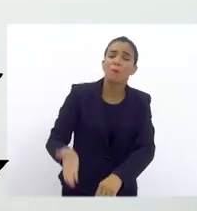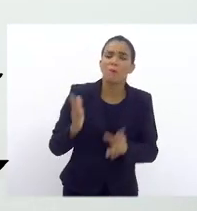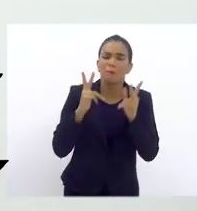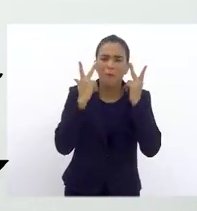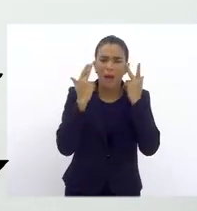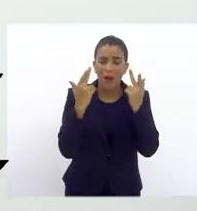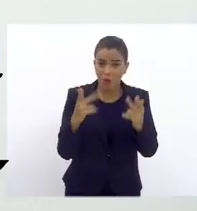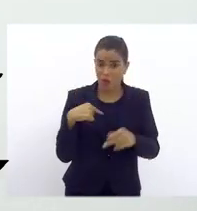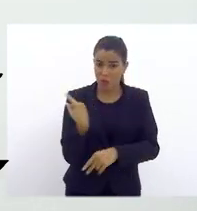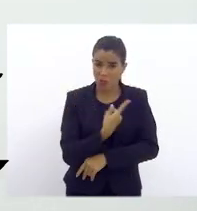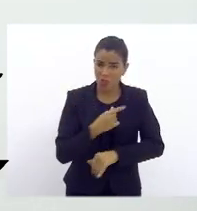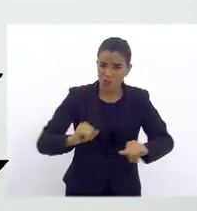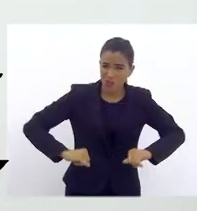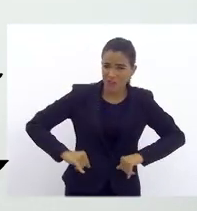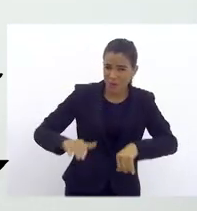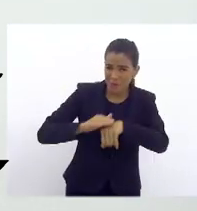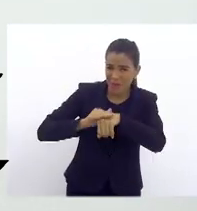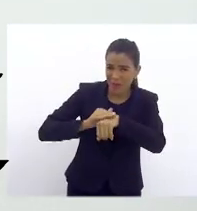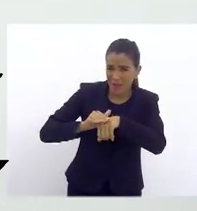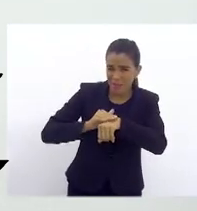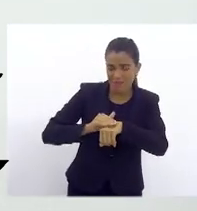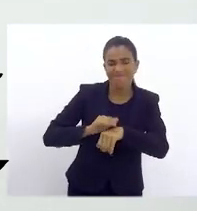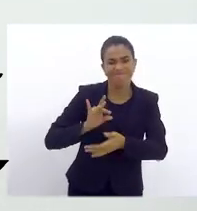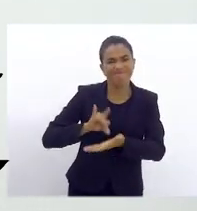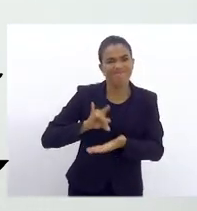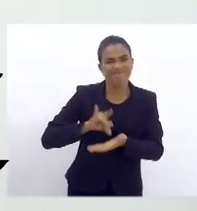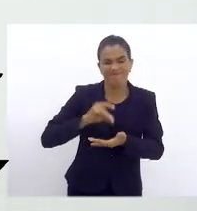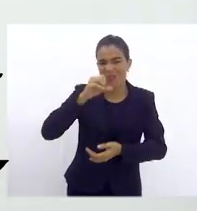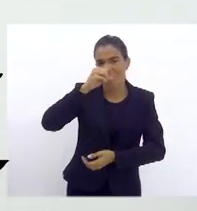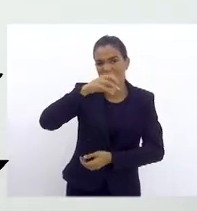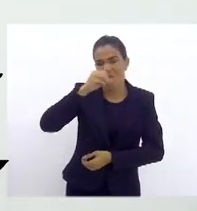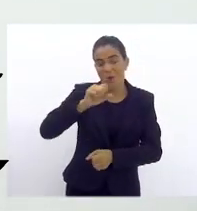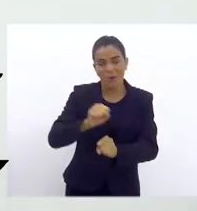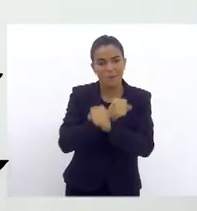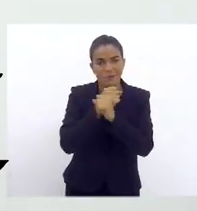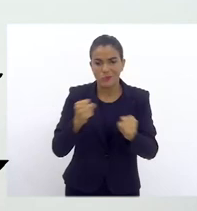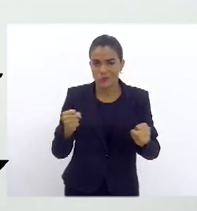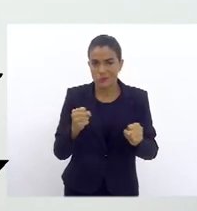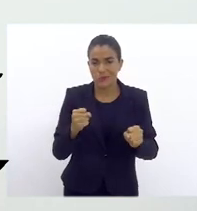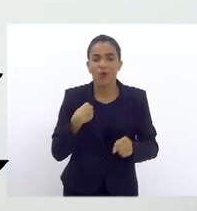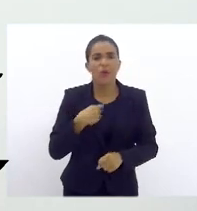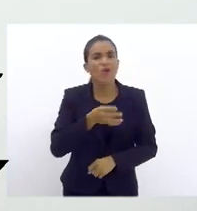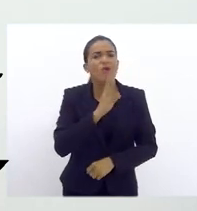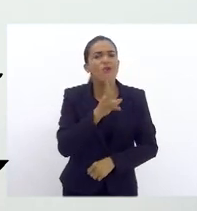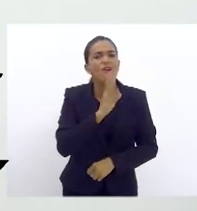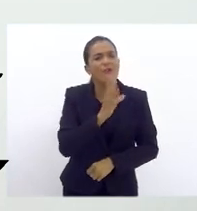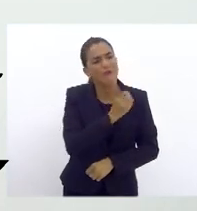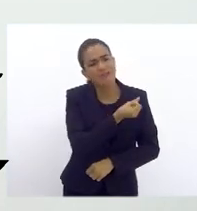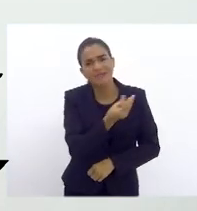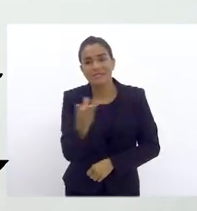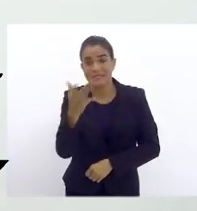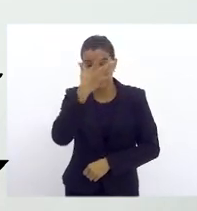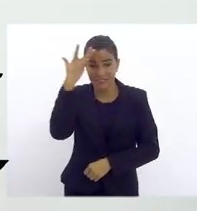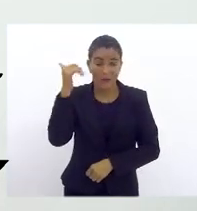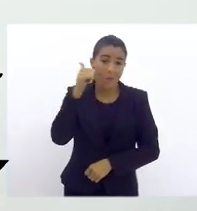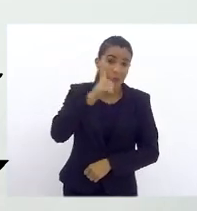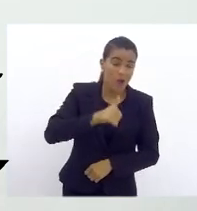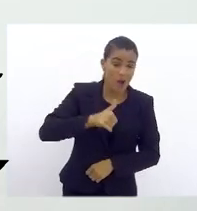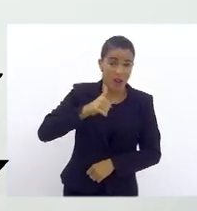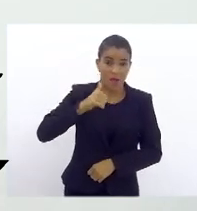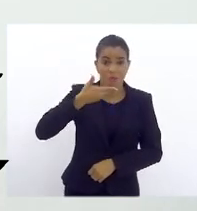que sofremos isso na pele realmente é um absurdo eu conheço muitas salvas muitas mulheres